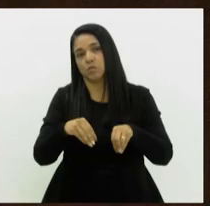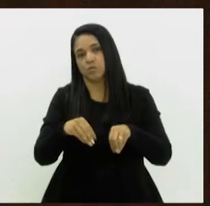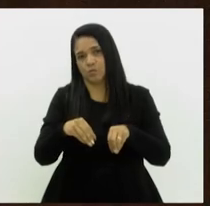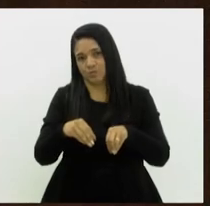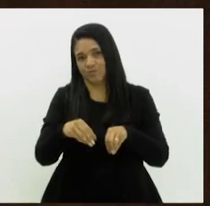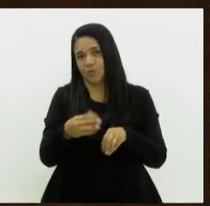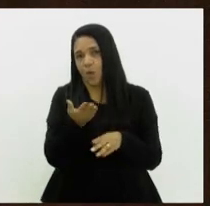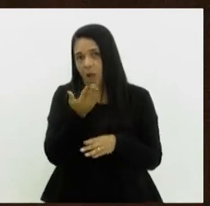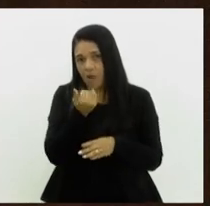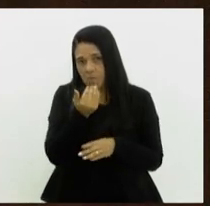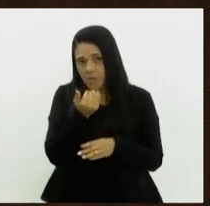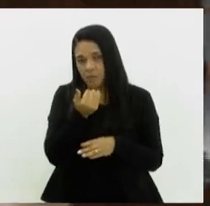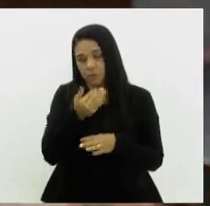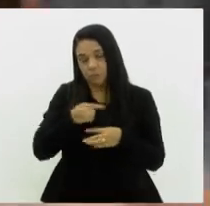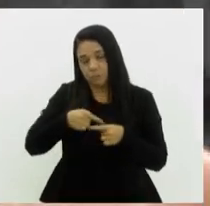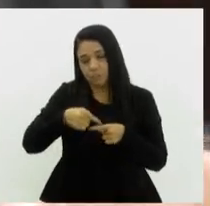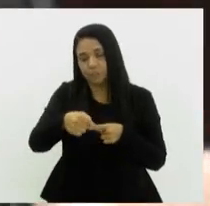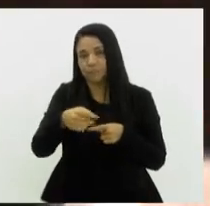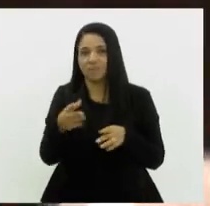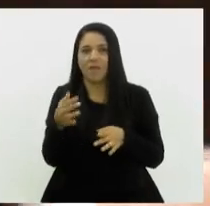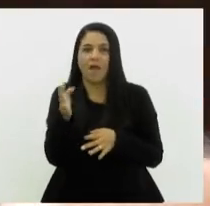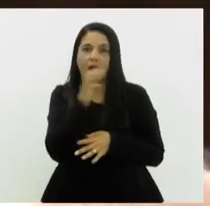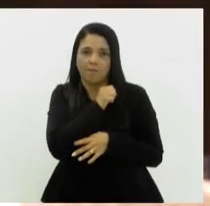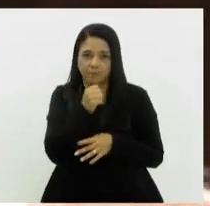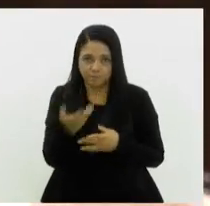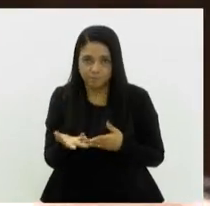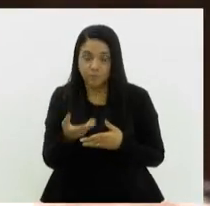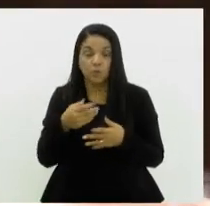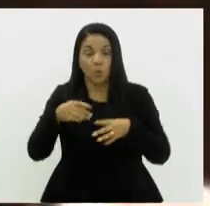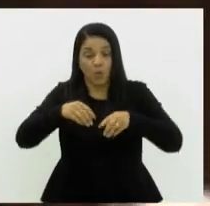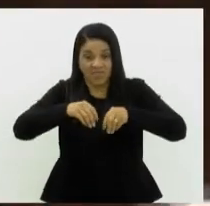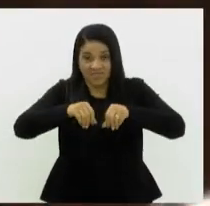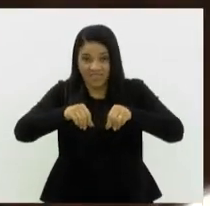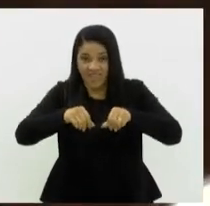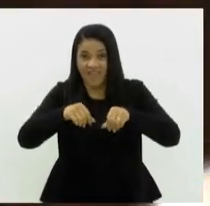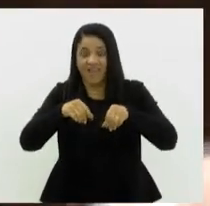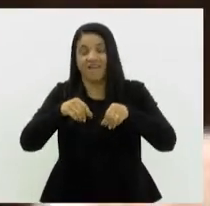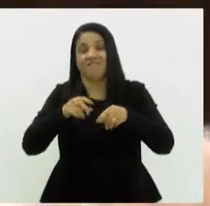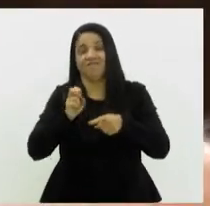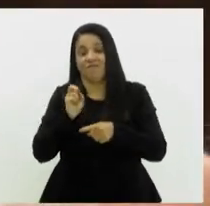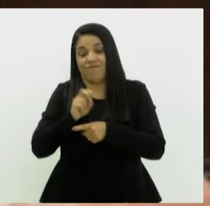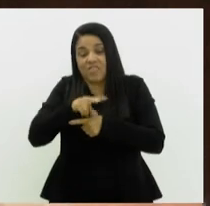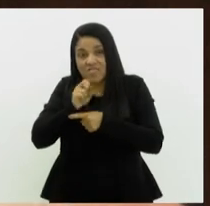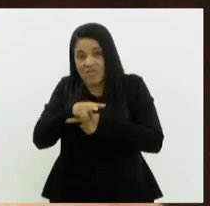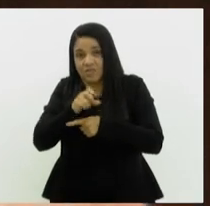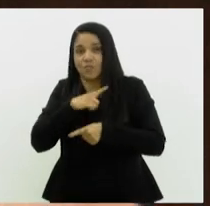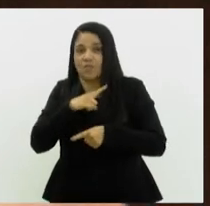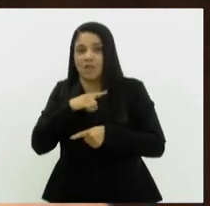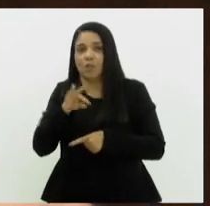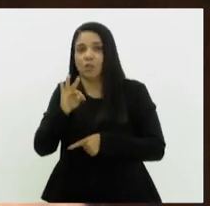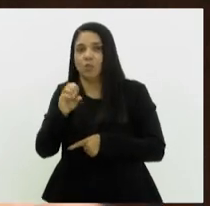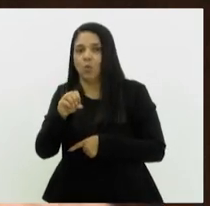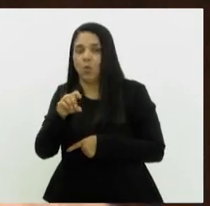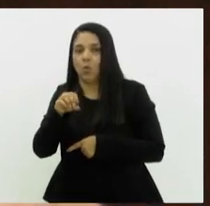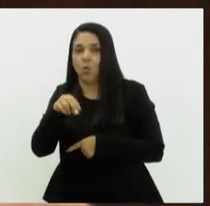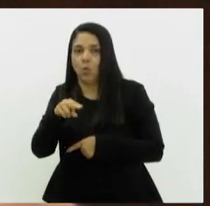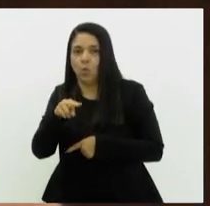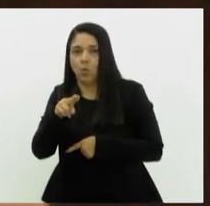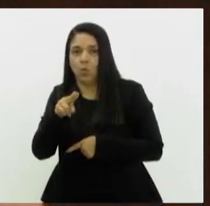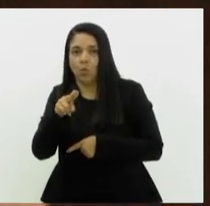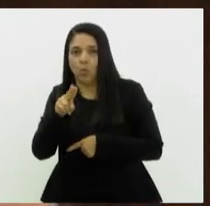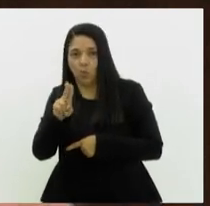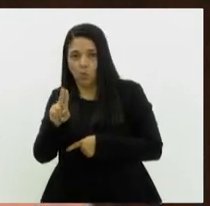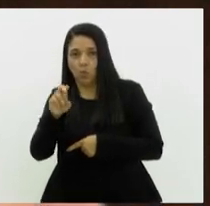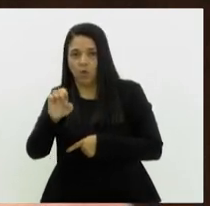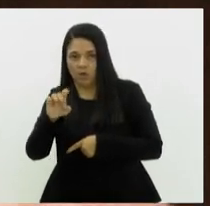tempo. Além disso, o terreno está contaminado com tolueno e, ao que parece, pelo menos segundo os